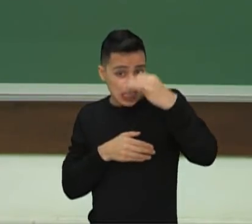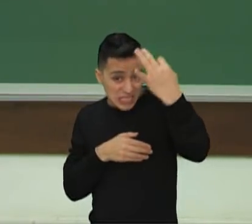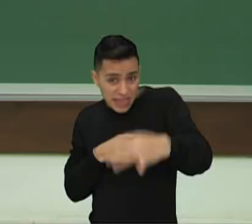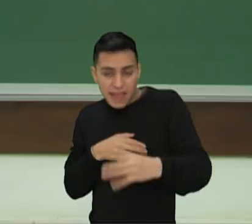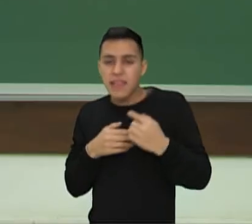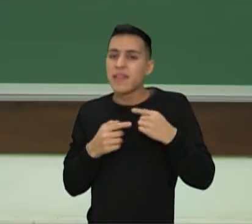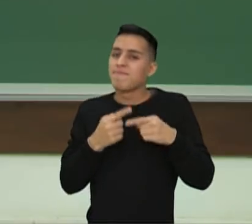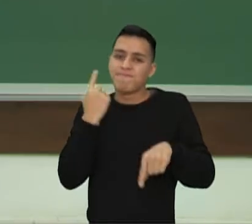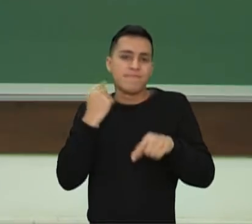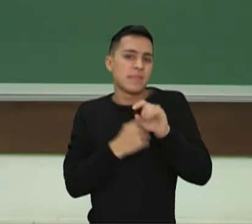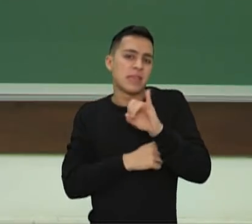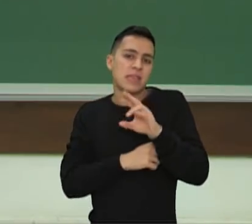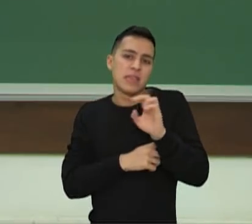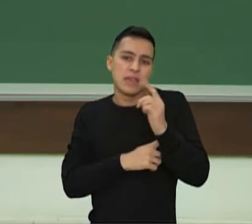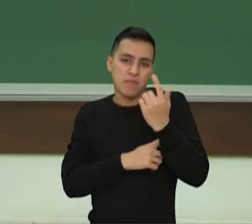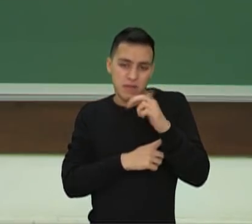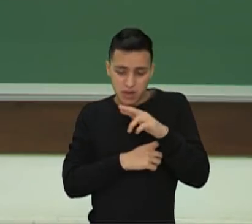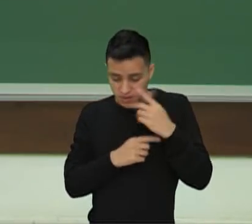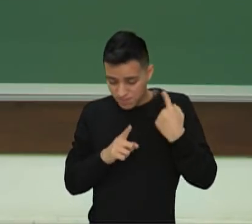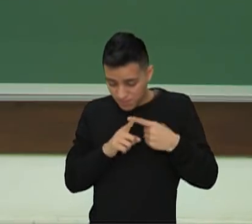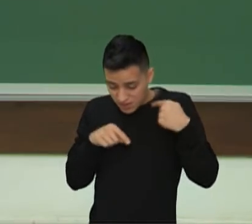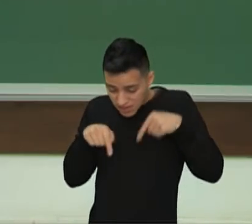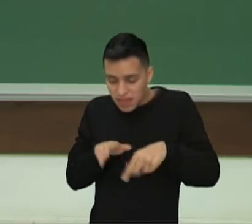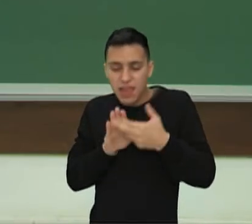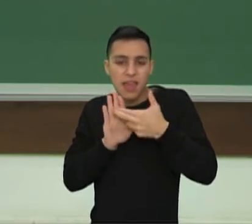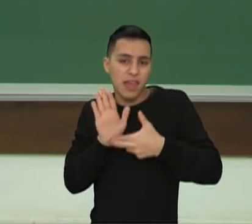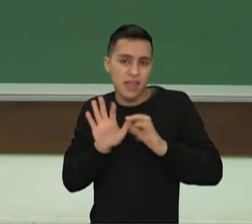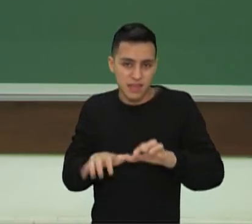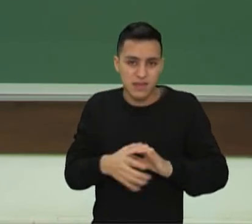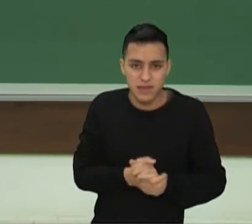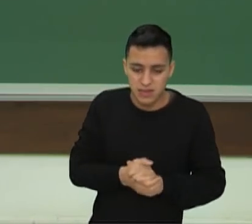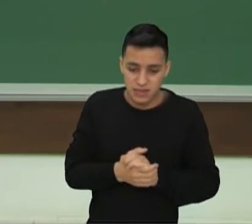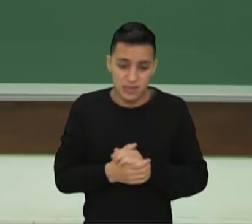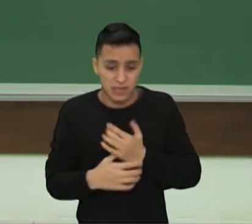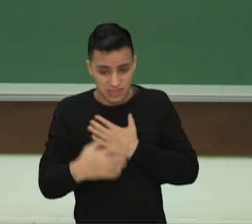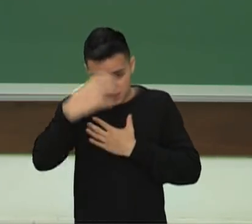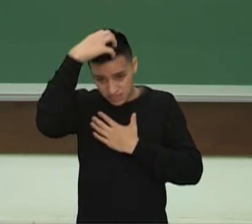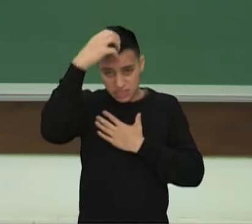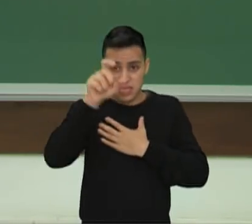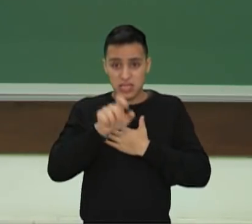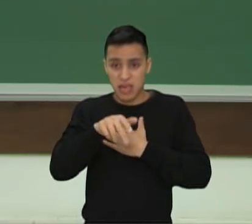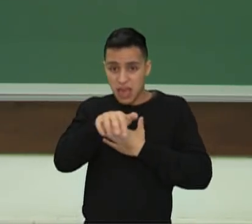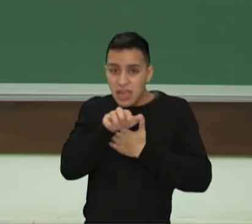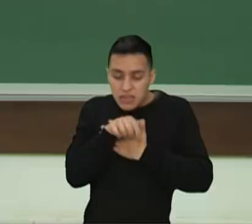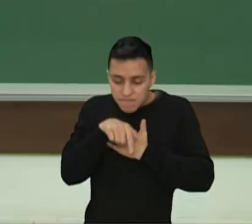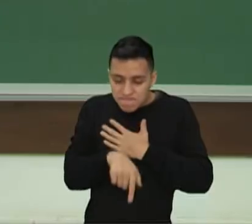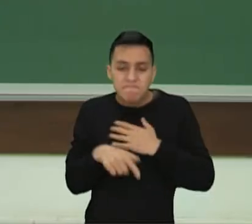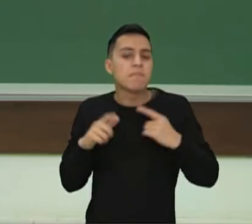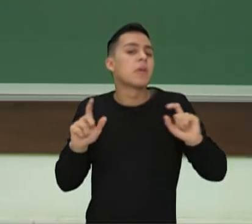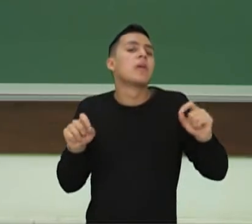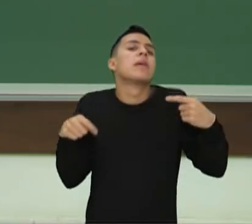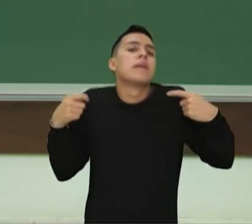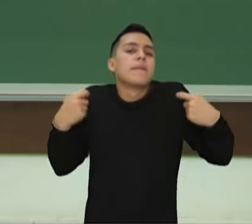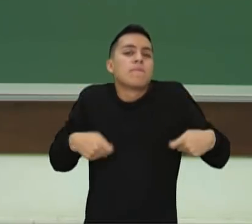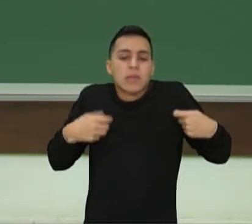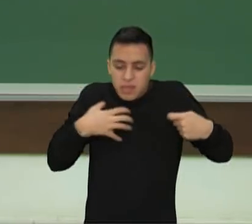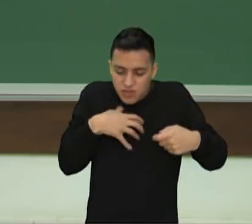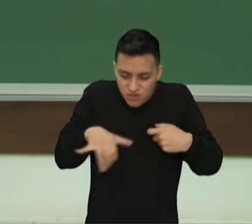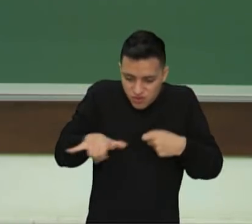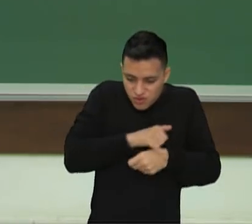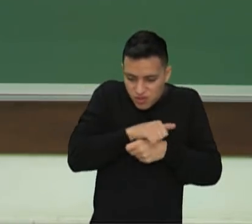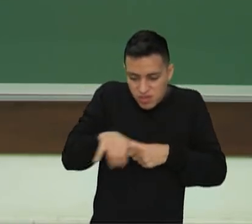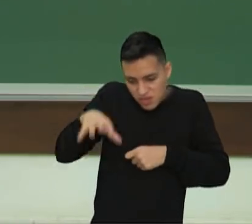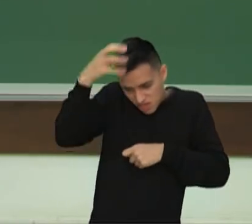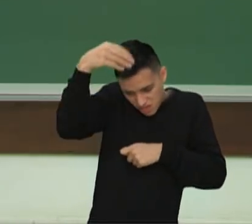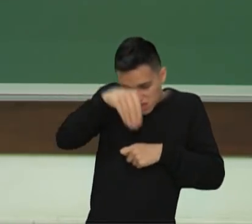está sendo irregular. Né? Então, porque ela é uma regra. Então, meu rei está em xeque, eu preciso, de alguma forma, tirar o meu